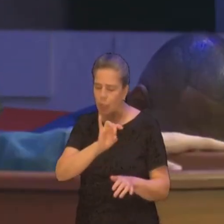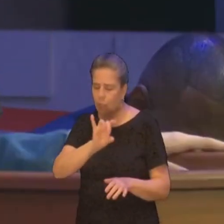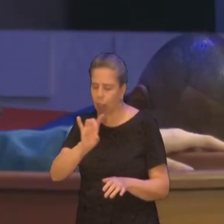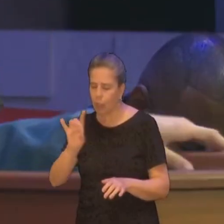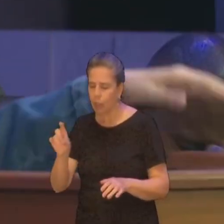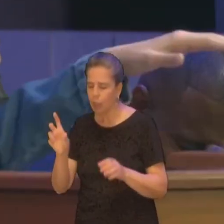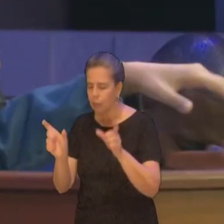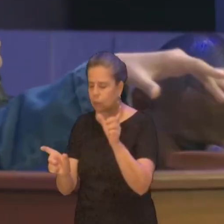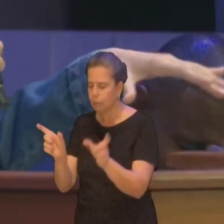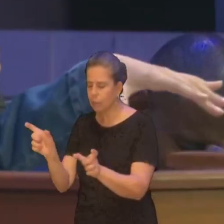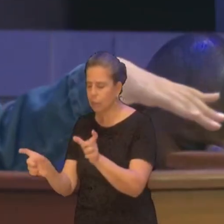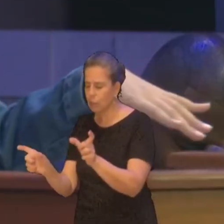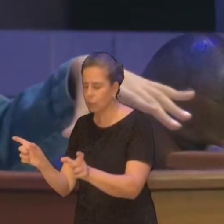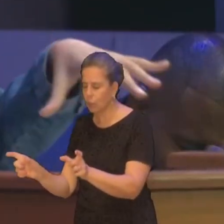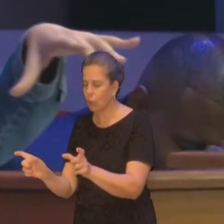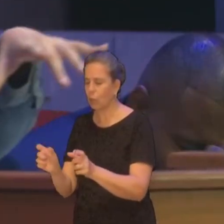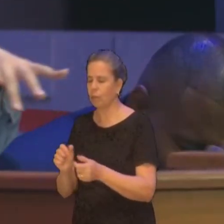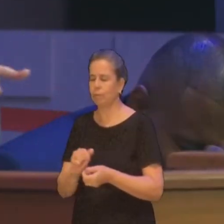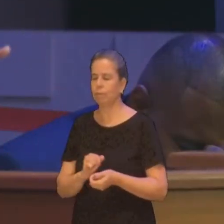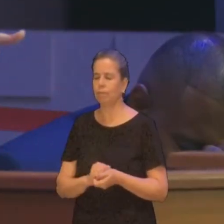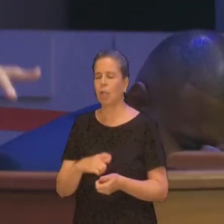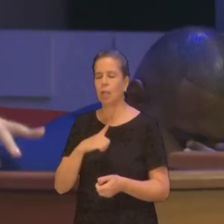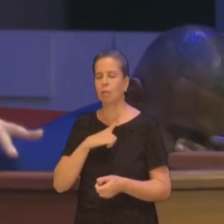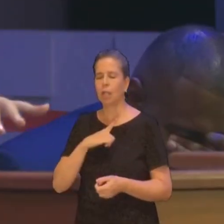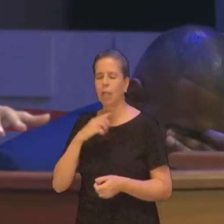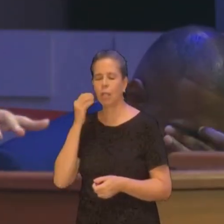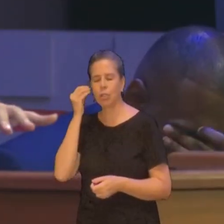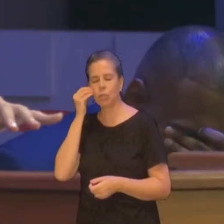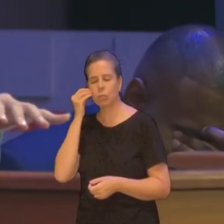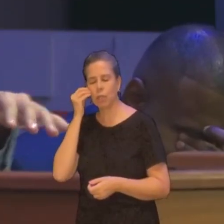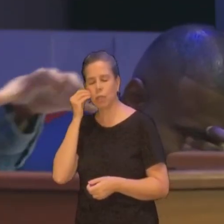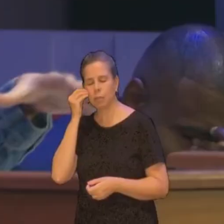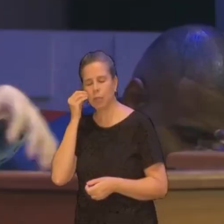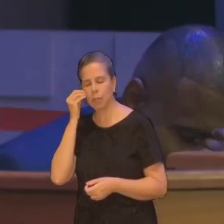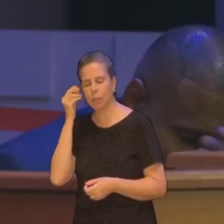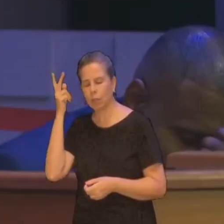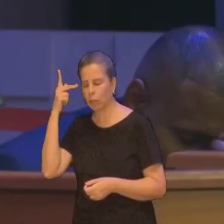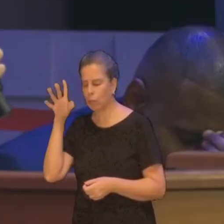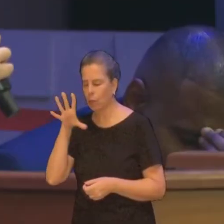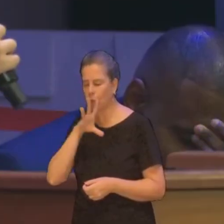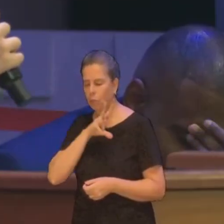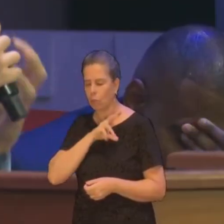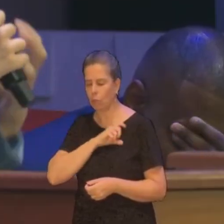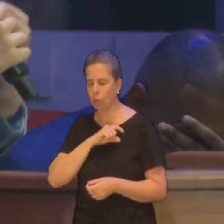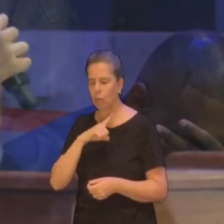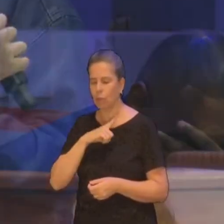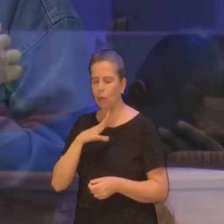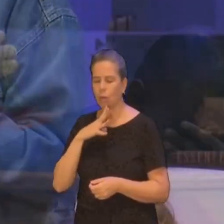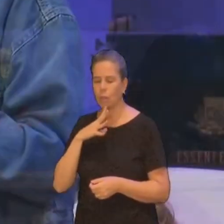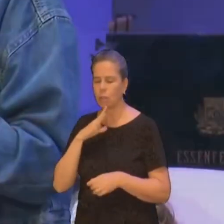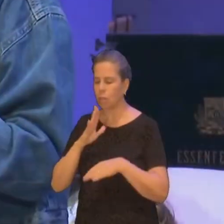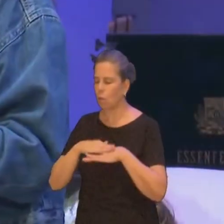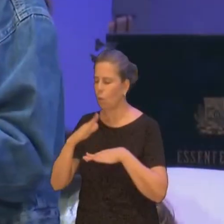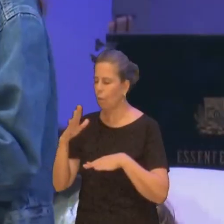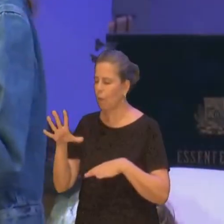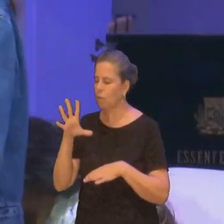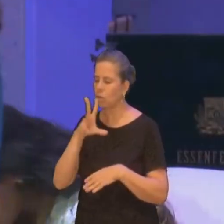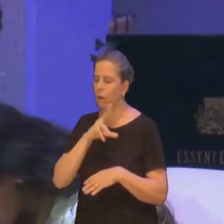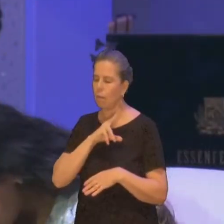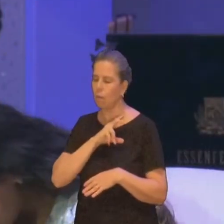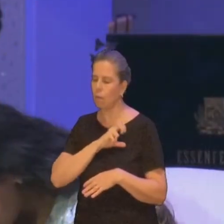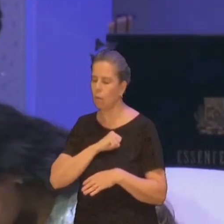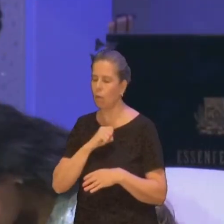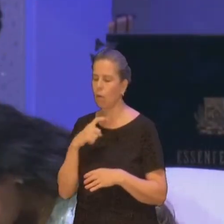esteja aqui, Pai. Que cada pessoa tenha experimentado um pouco do Teu amor. Que elas tenham conhecido mais do Teu amor por nós,